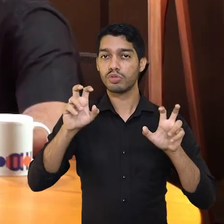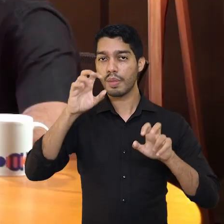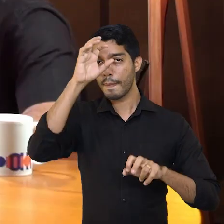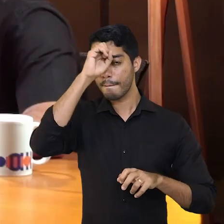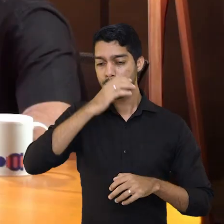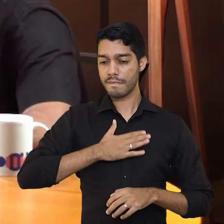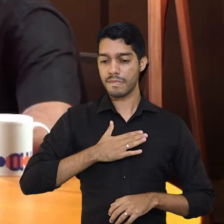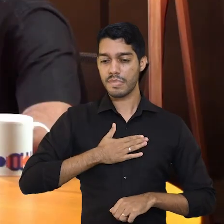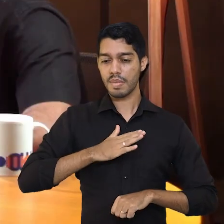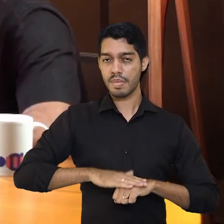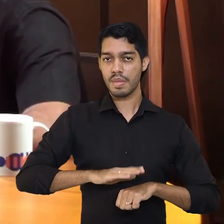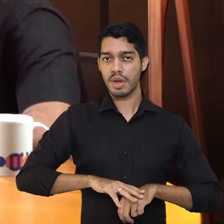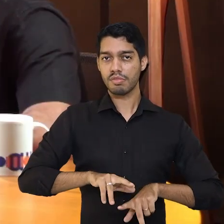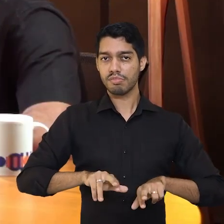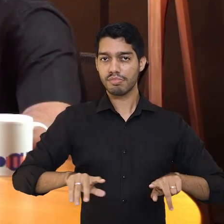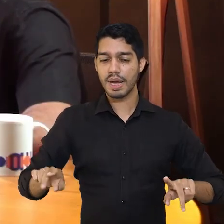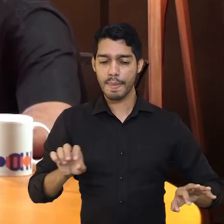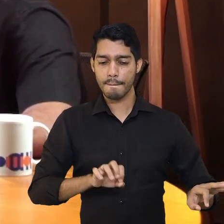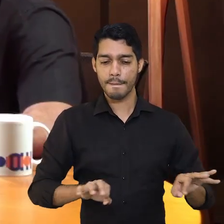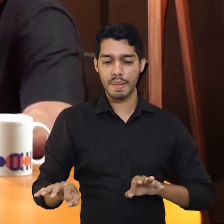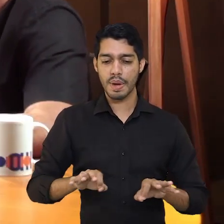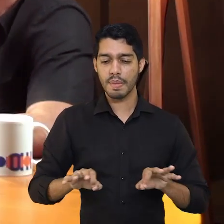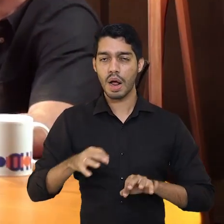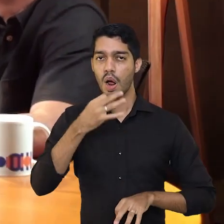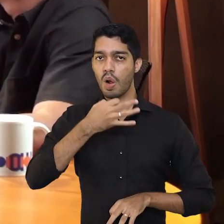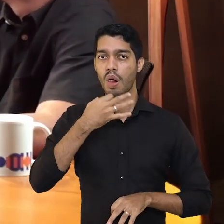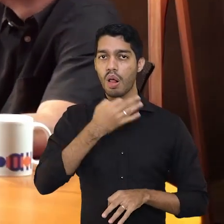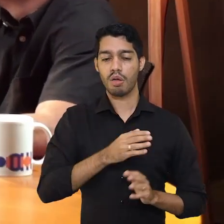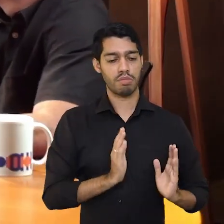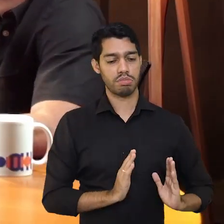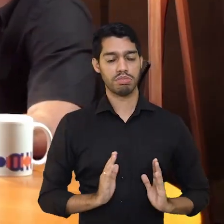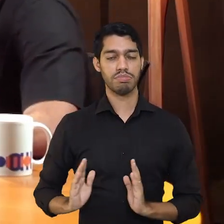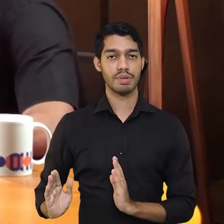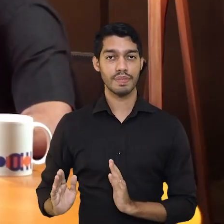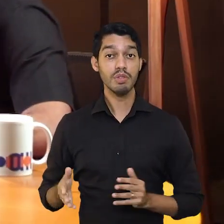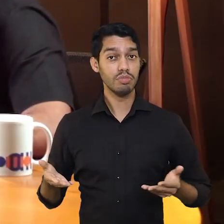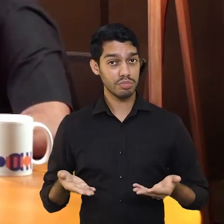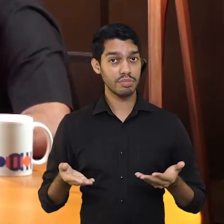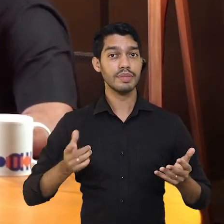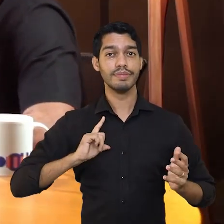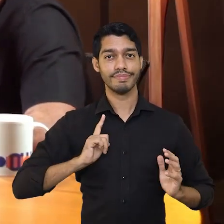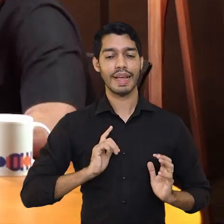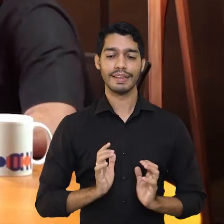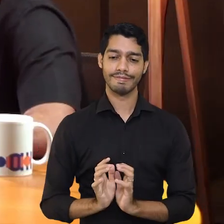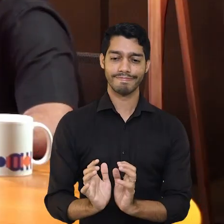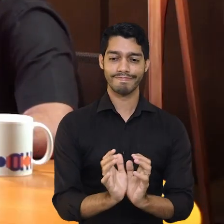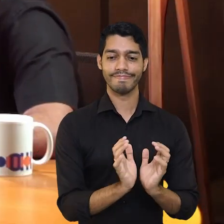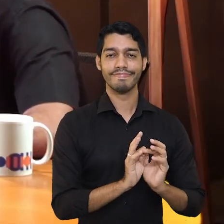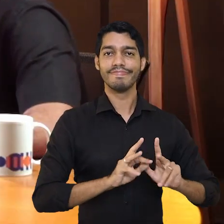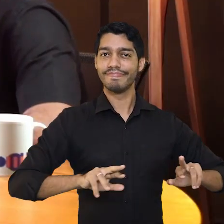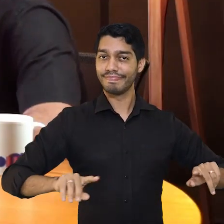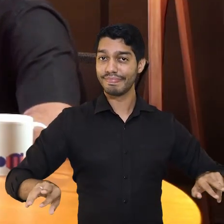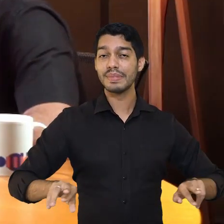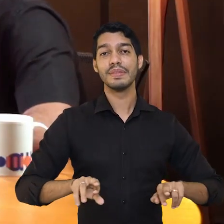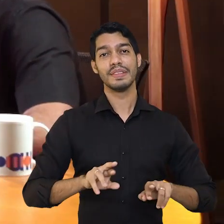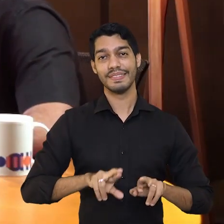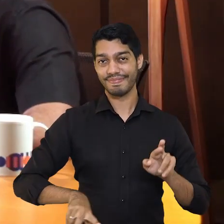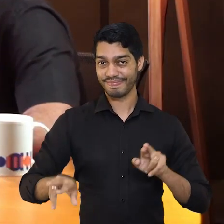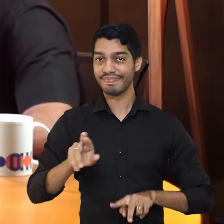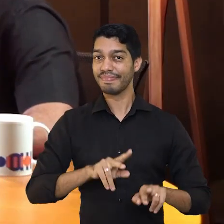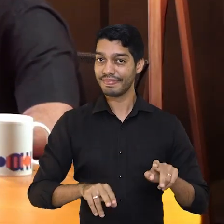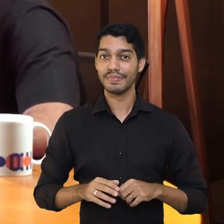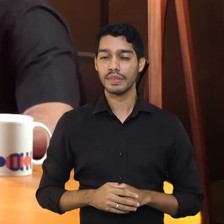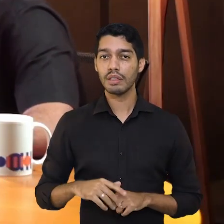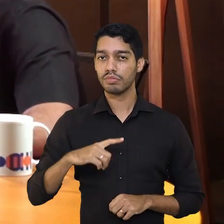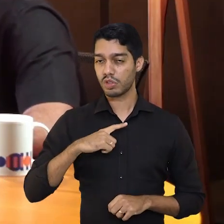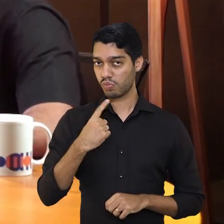alunos vão falar sobre os próprios aprendizados deles de forma oralizada, organizada. Então, acho que hoje a gente tem um ecossistema com